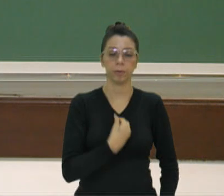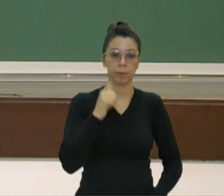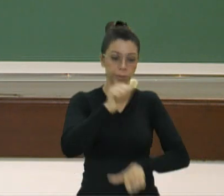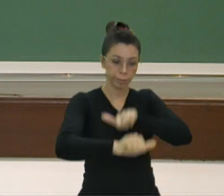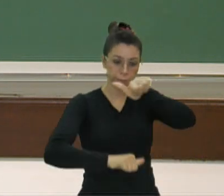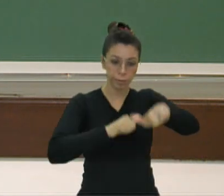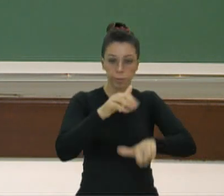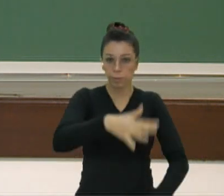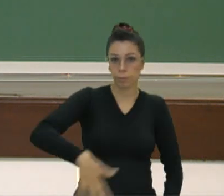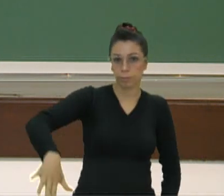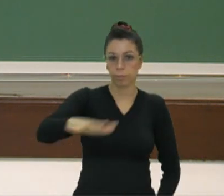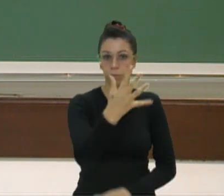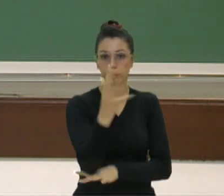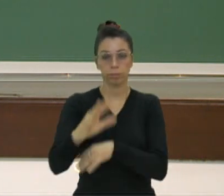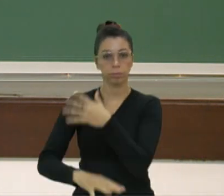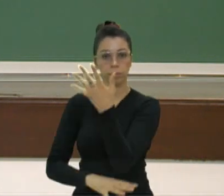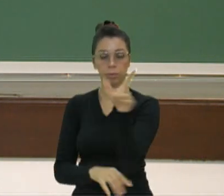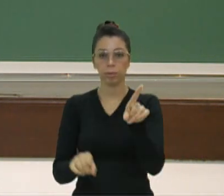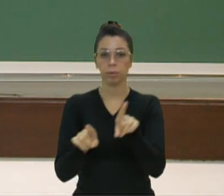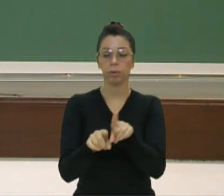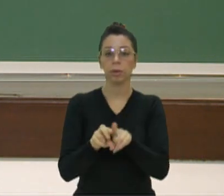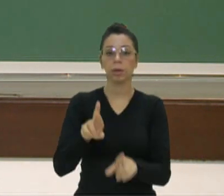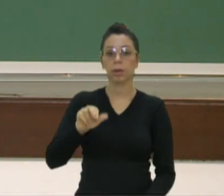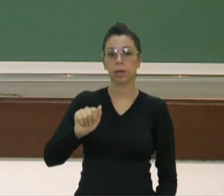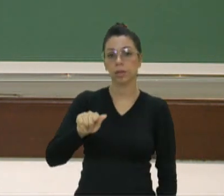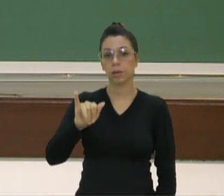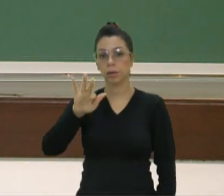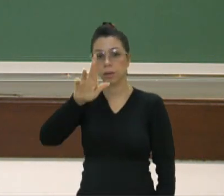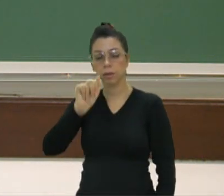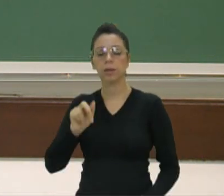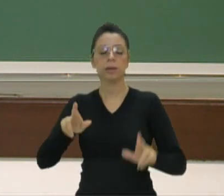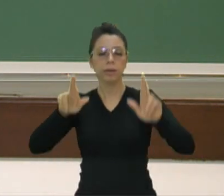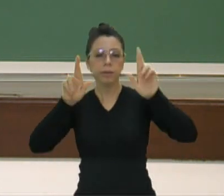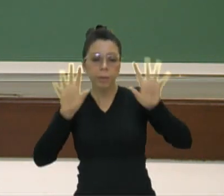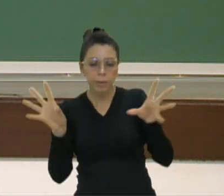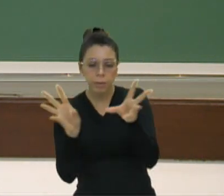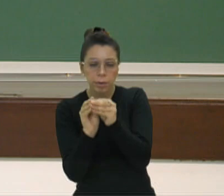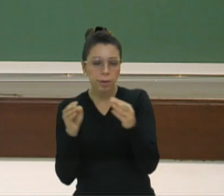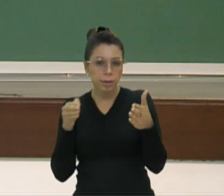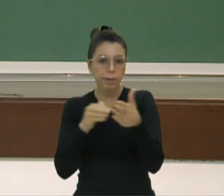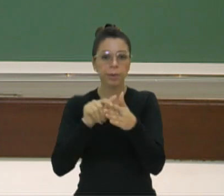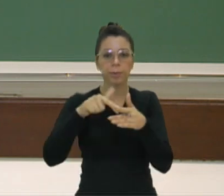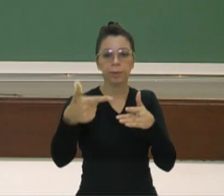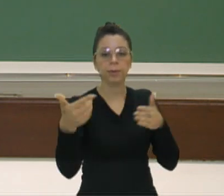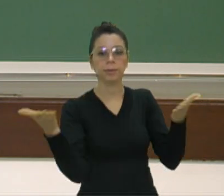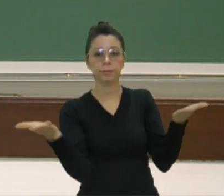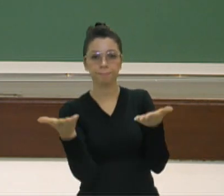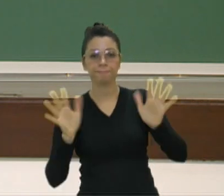paisagem e regionalizamos o continente. Espero ter sido uma boa revisão e até mais!